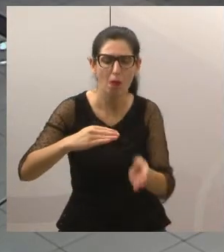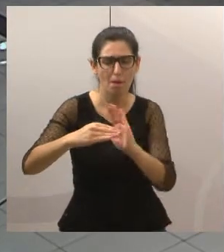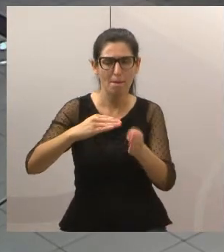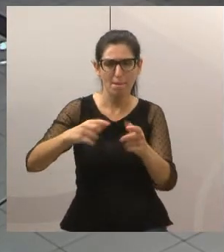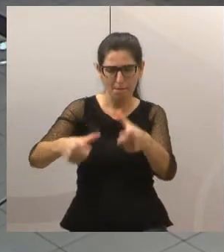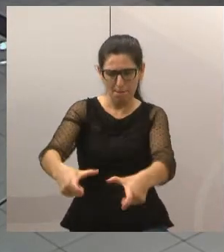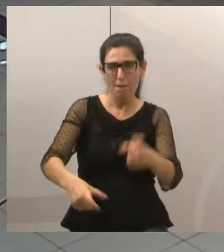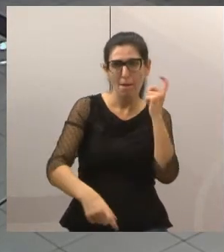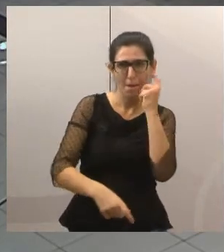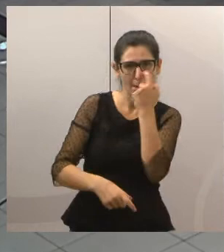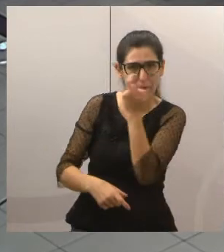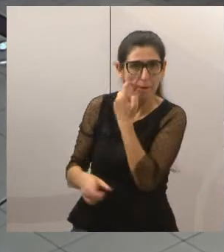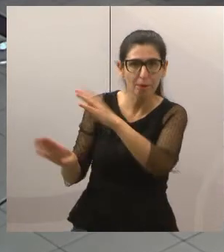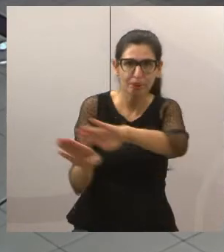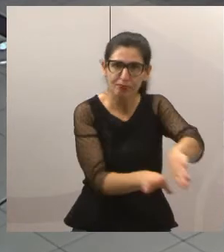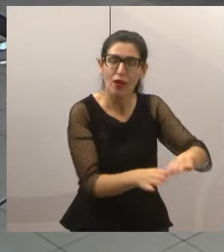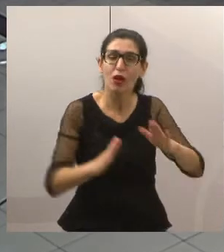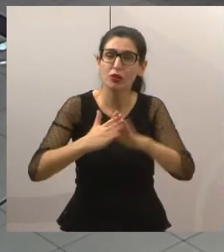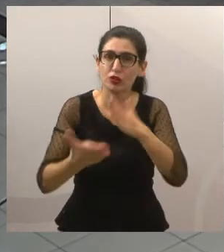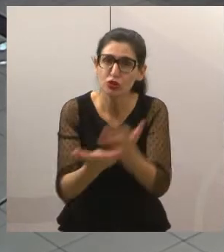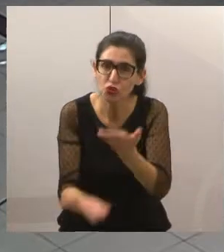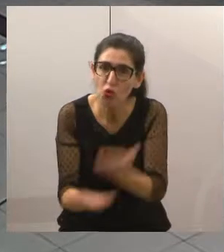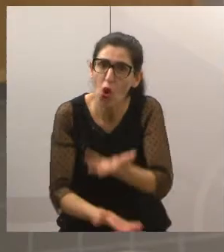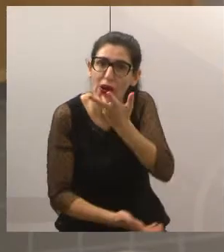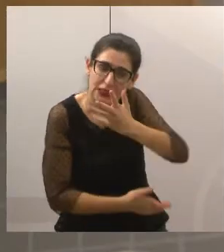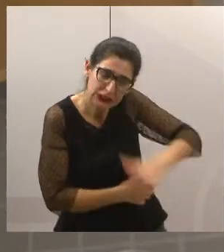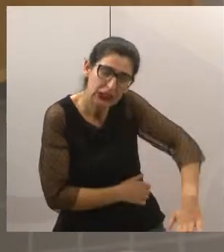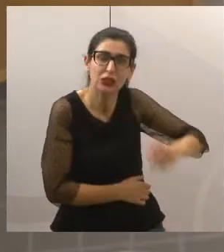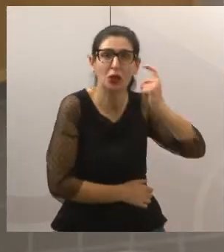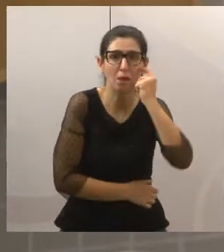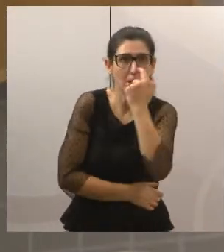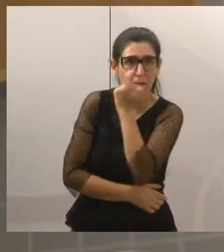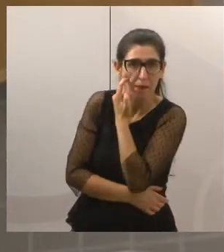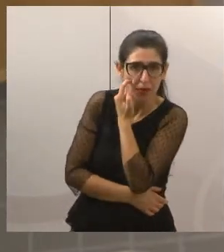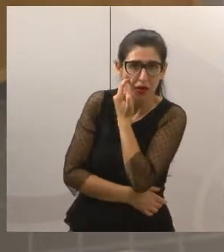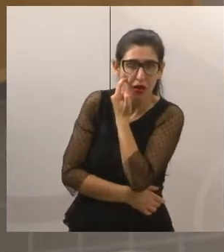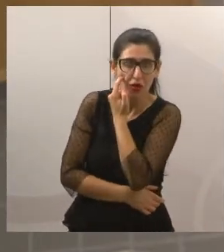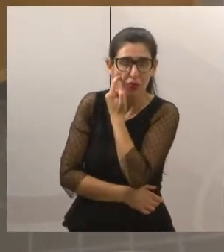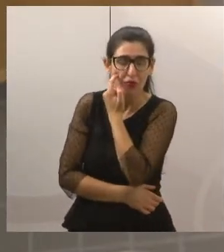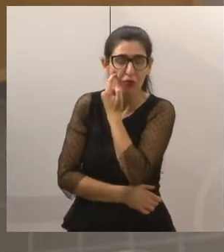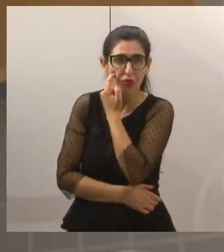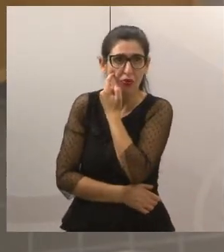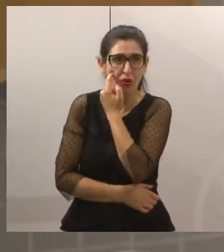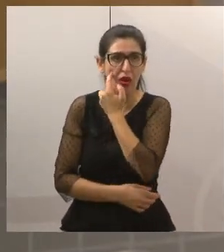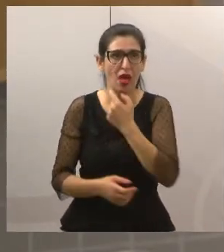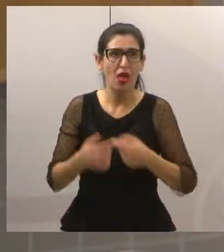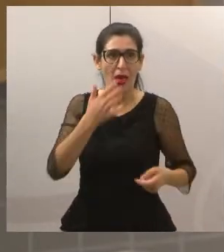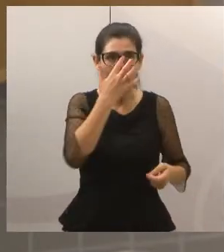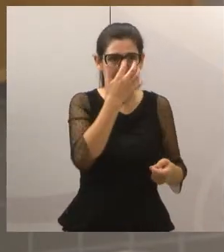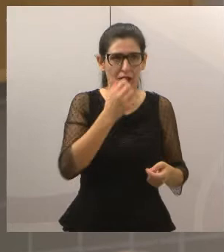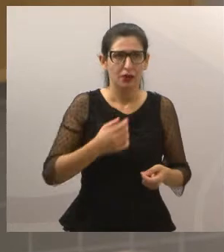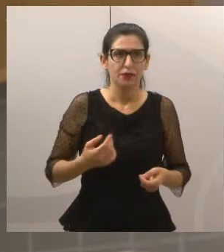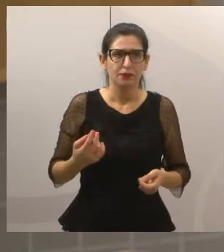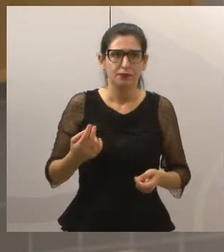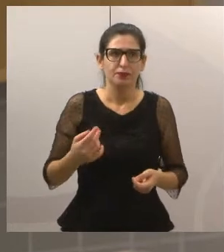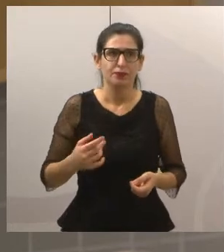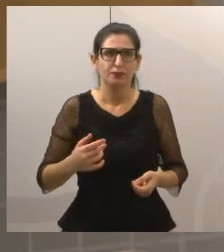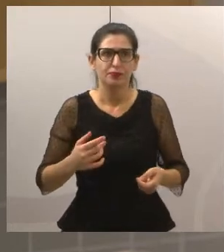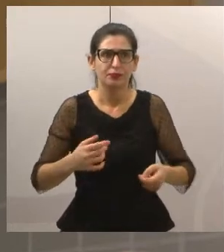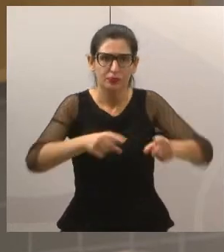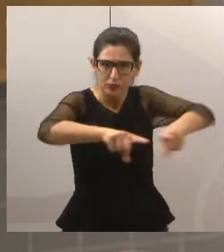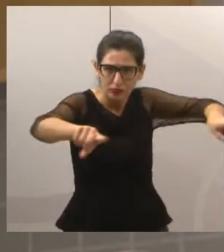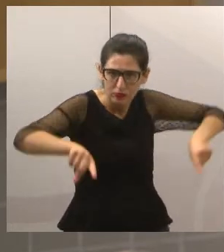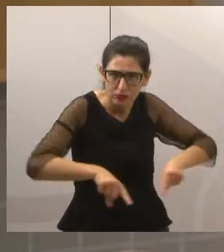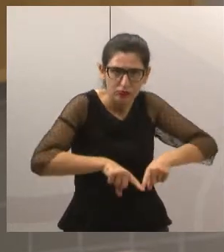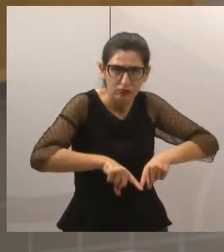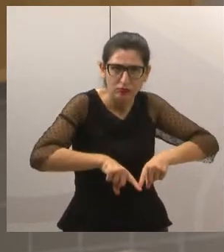lembrando, Valmir, que você falou da creche, e a creche do Meia Lua, dada o tamanho da demanda, ela é uma creche dupla. Normalmente as plantas de